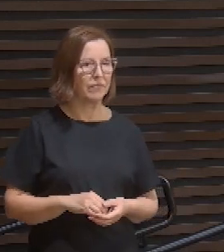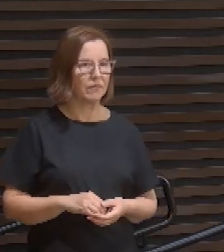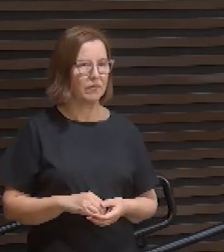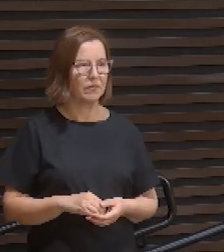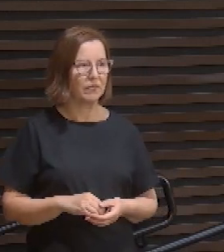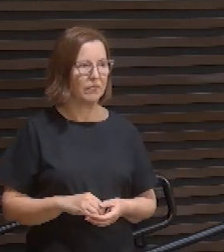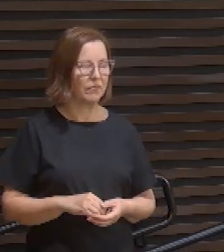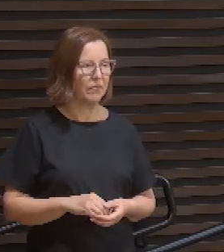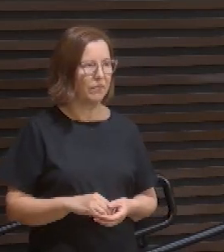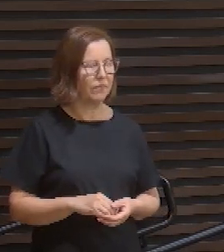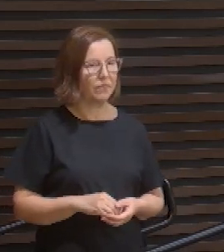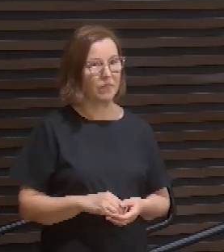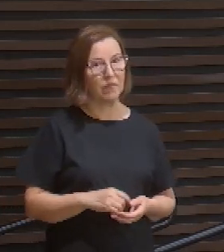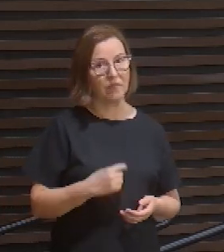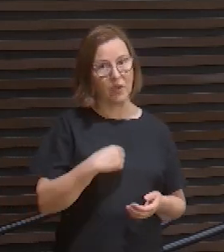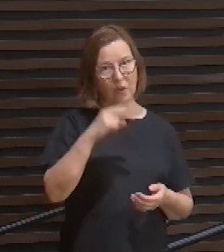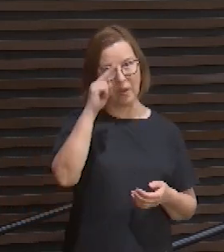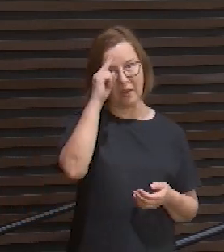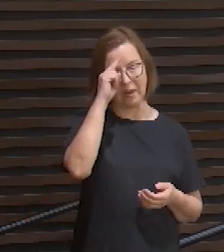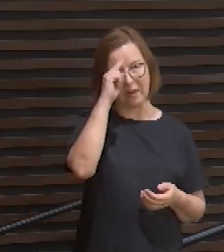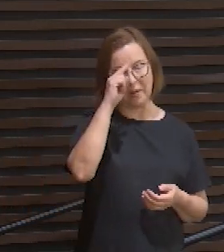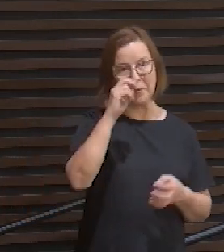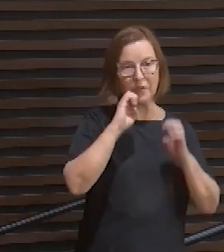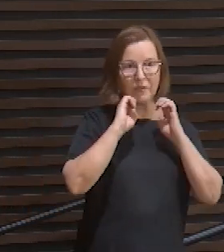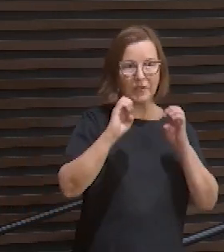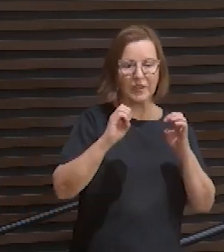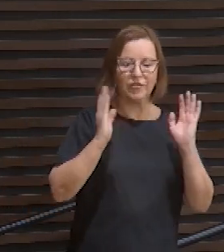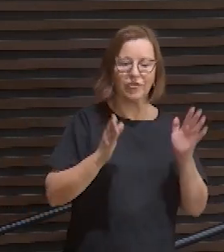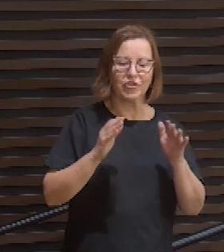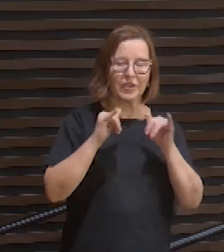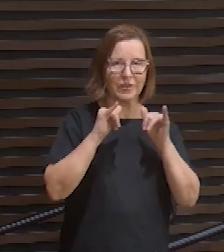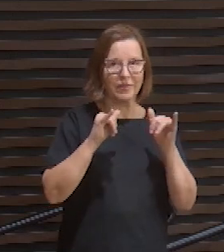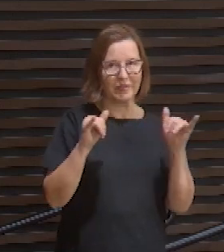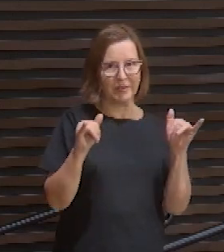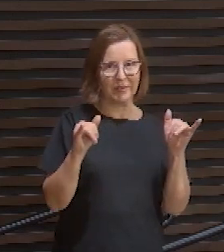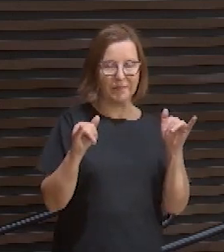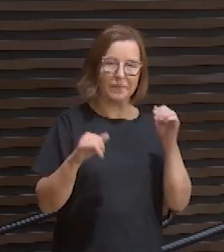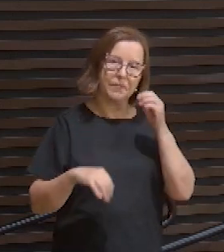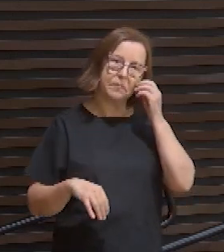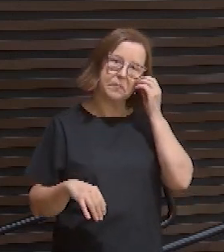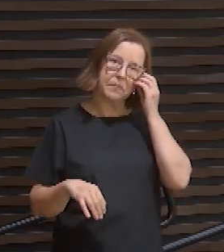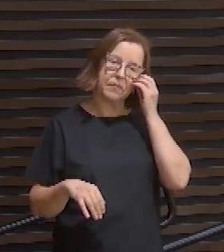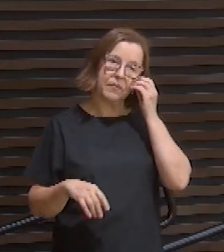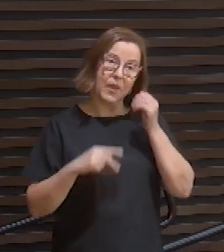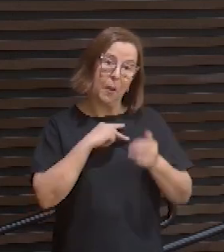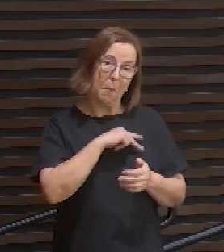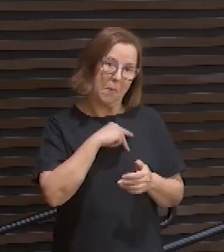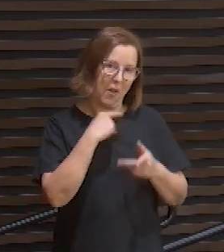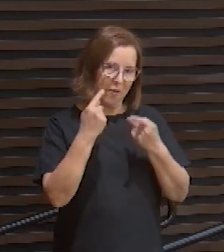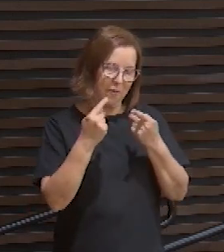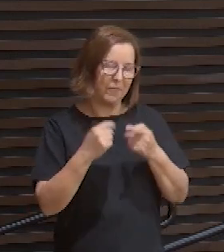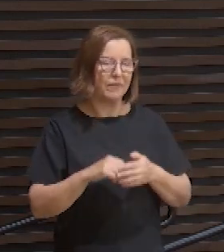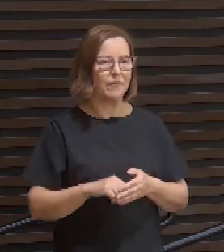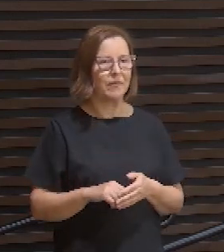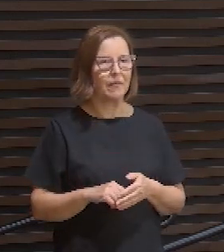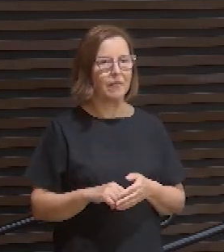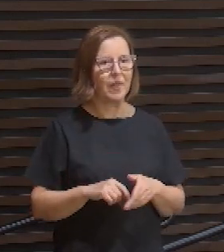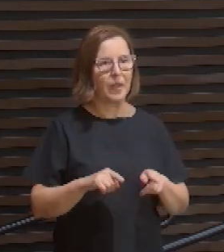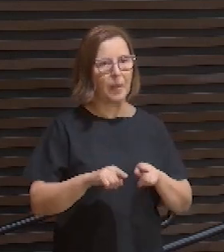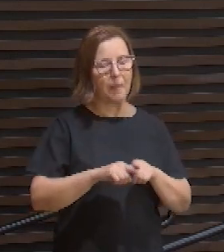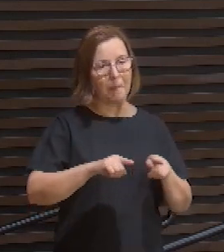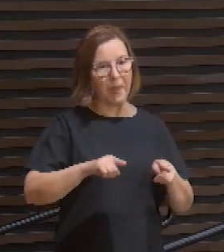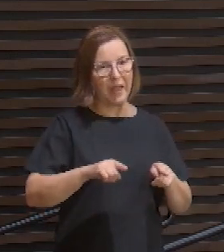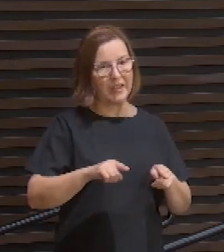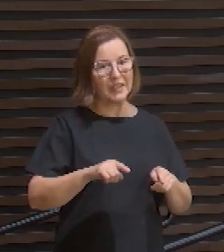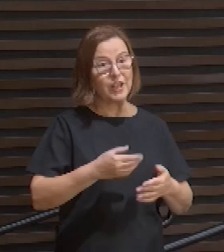Venho lembrar-vos o Evangelho que vos anunciei, o qual recebestes, Paulo está dizendo. Só que não basta receber, ele disse assim, no qual